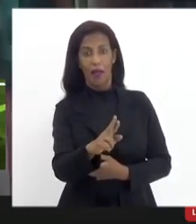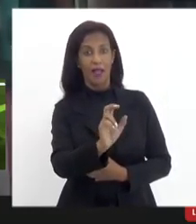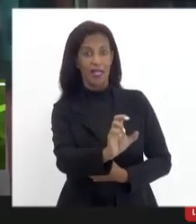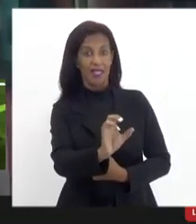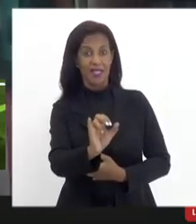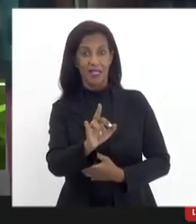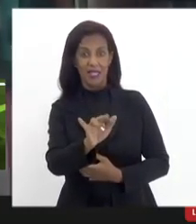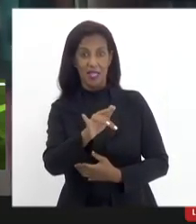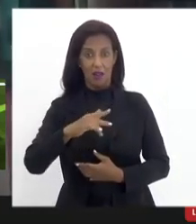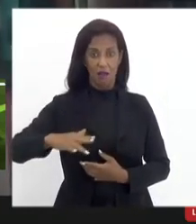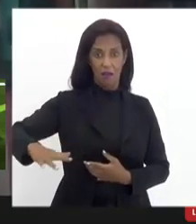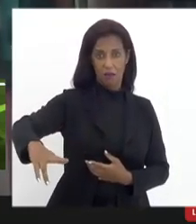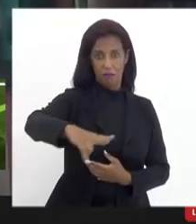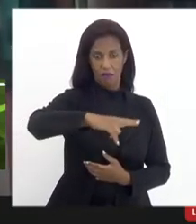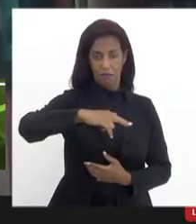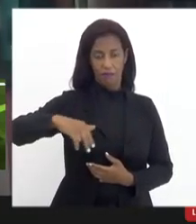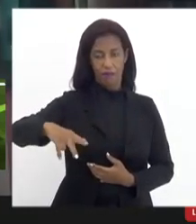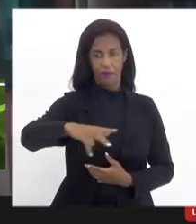apresentei.